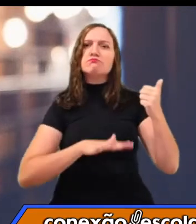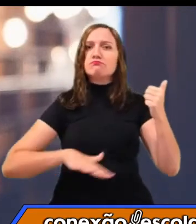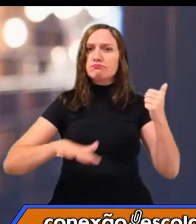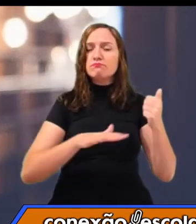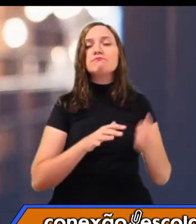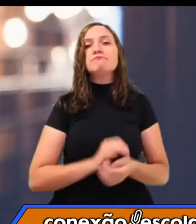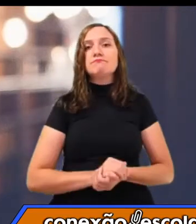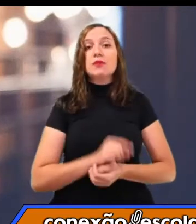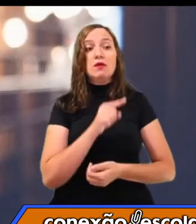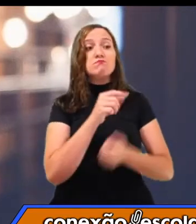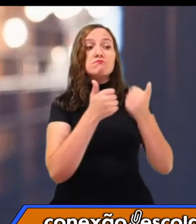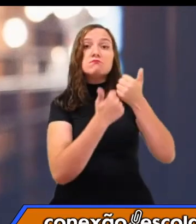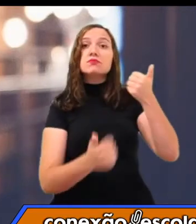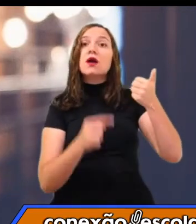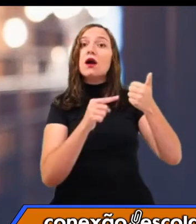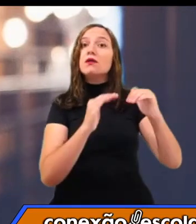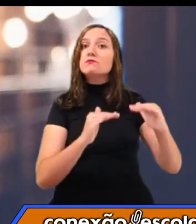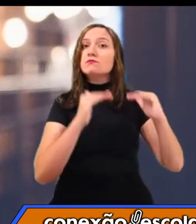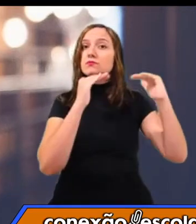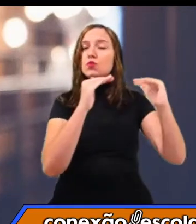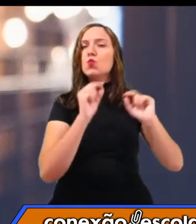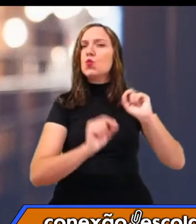a se desenvolver o quê?